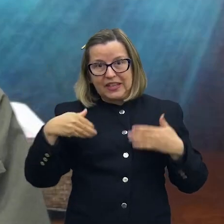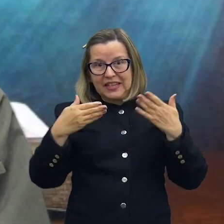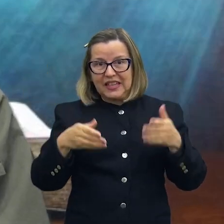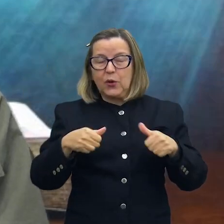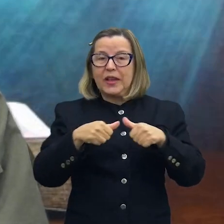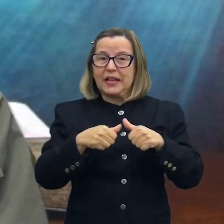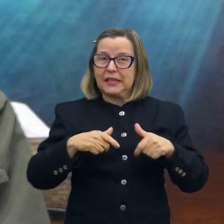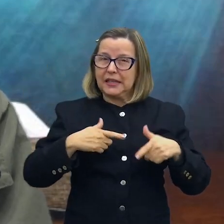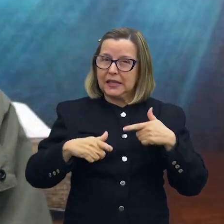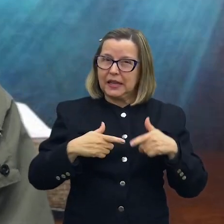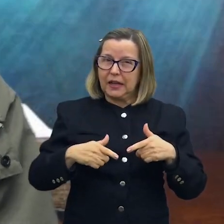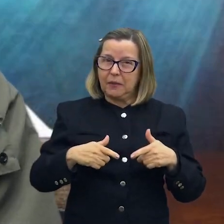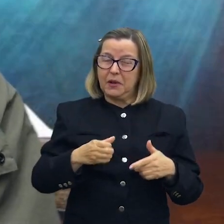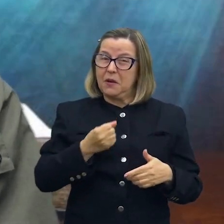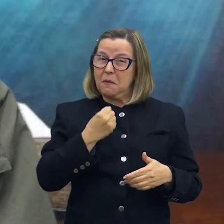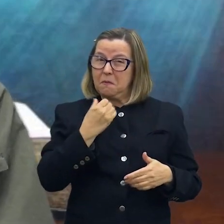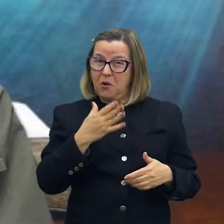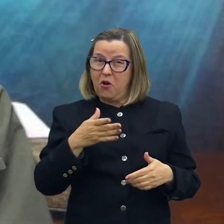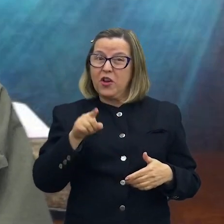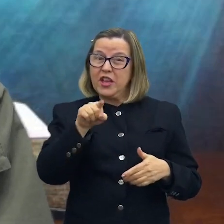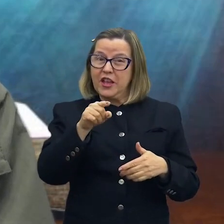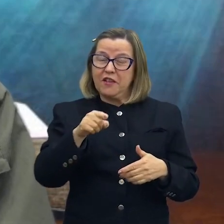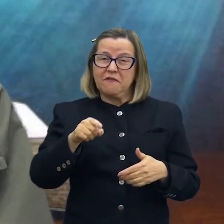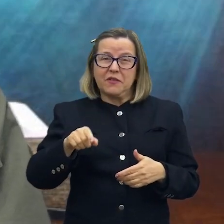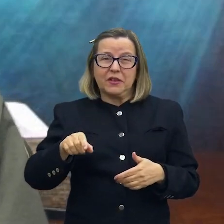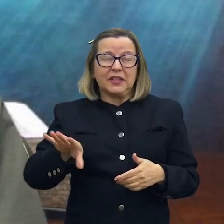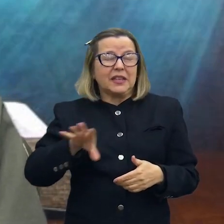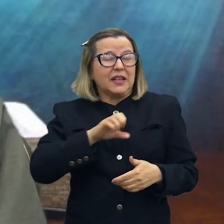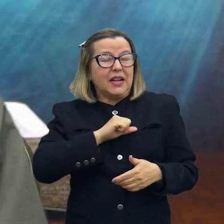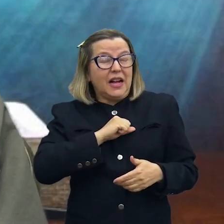amam fazer isso, como é bom vir aqui participar